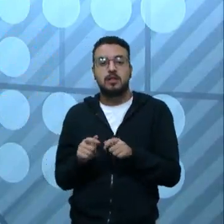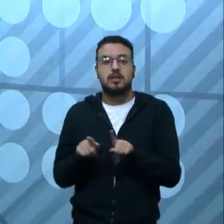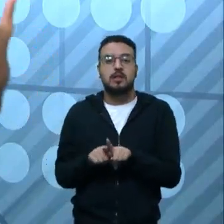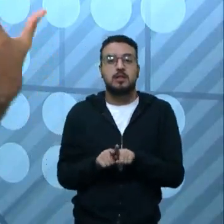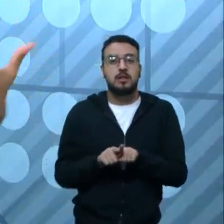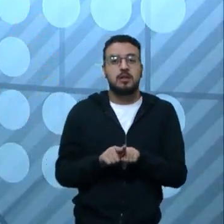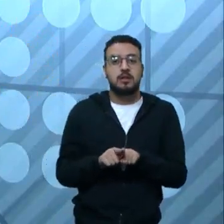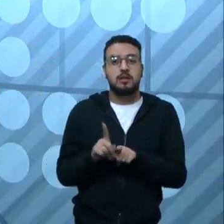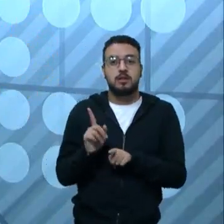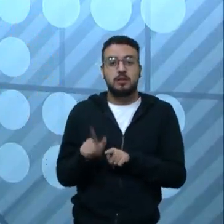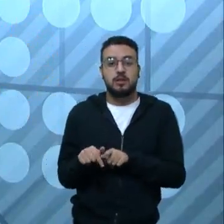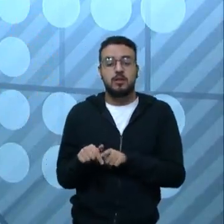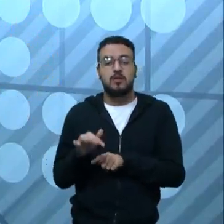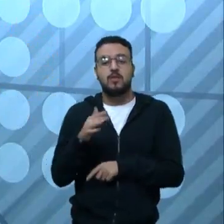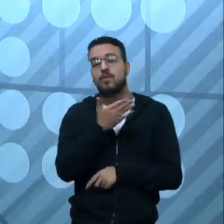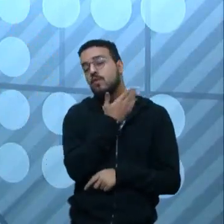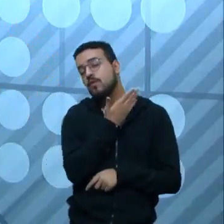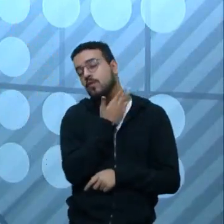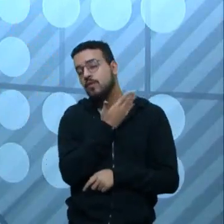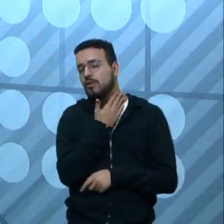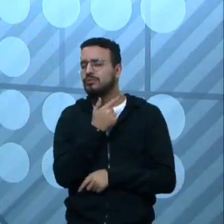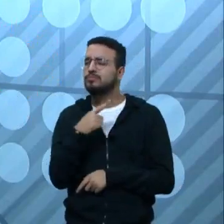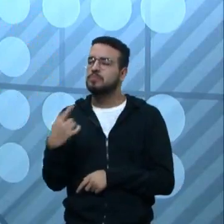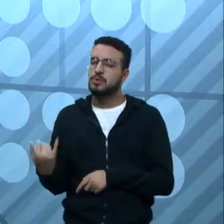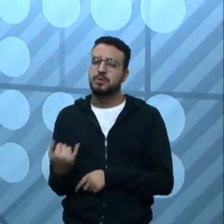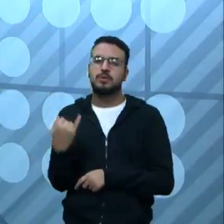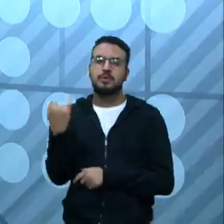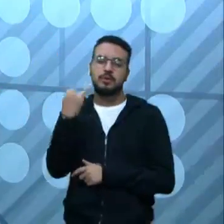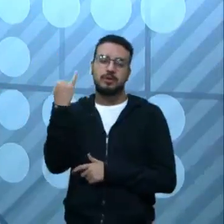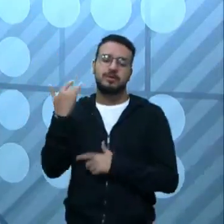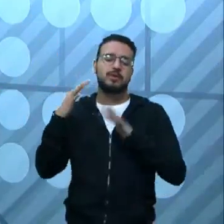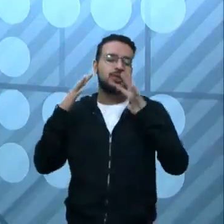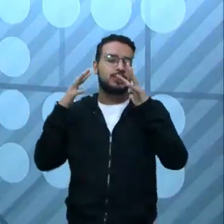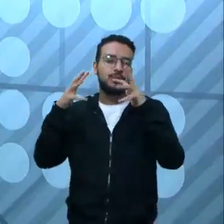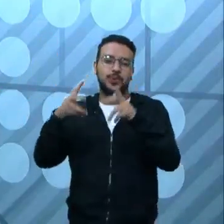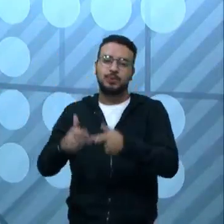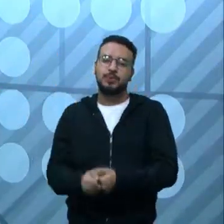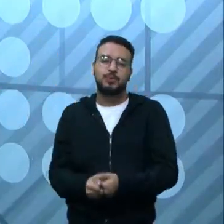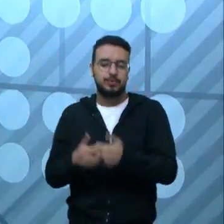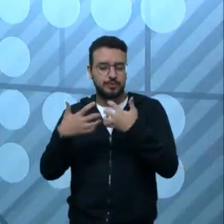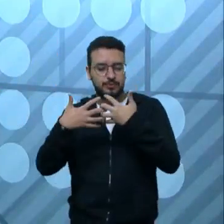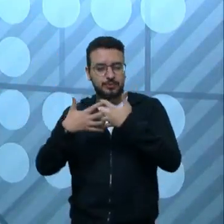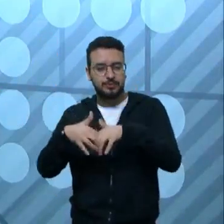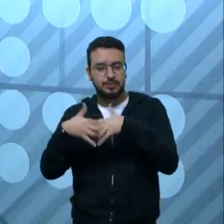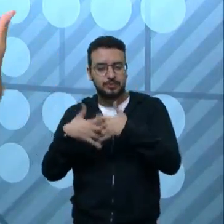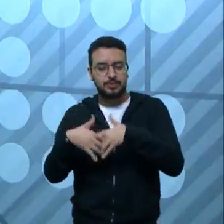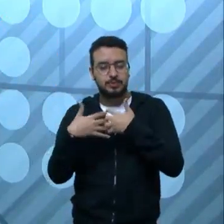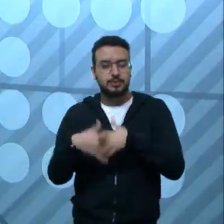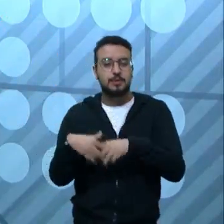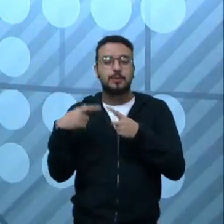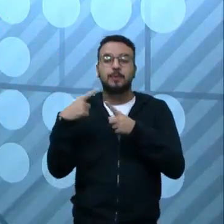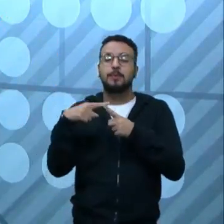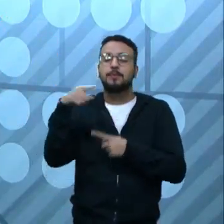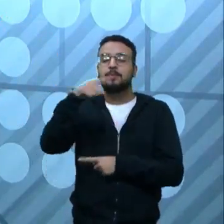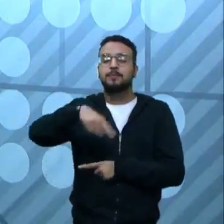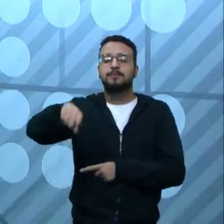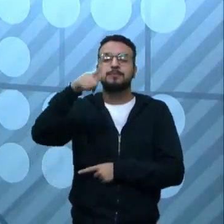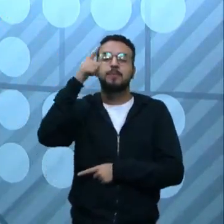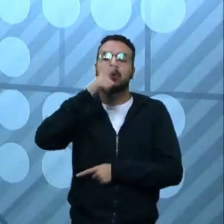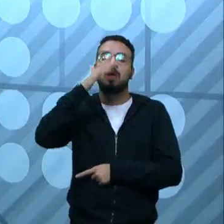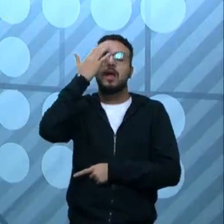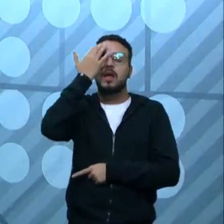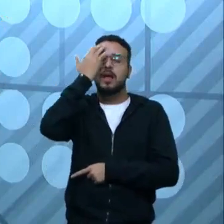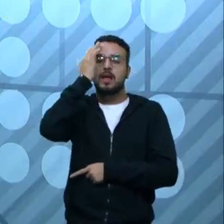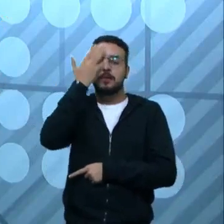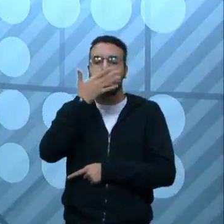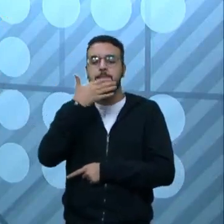têm parte de fórum, que é muito importante. Então, tudo isso funciona para que você compreenda melhor